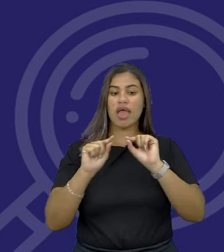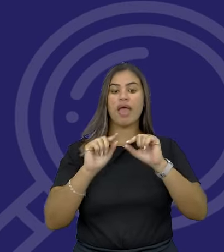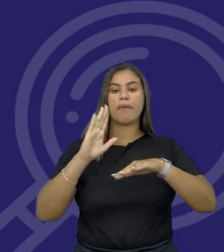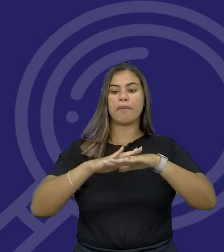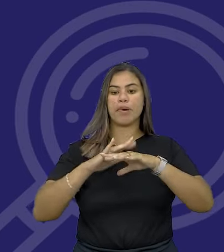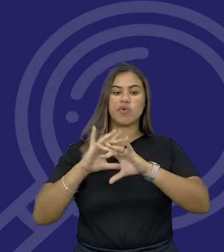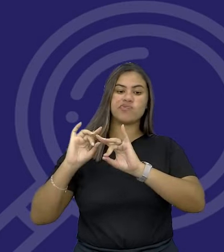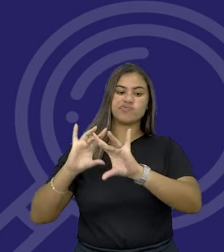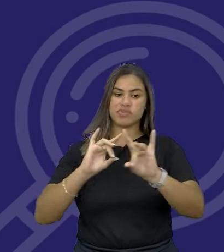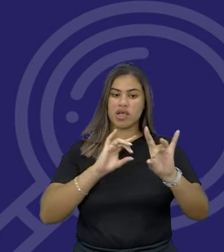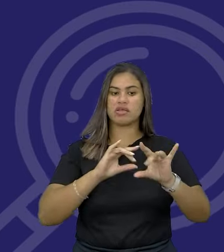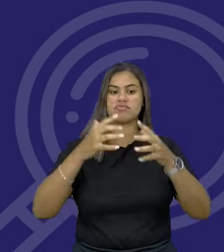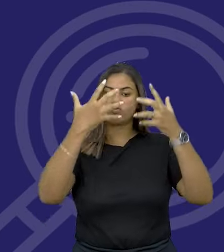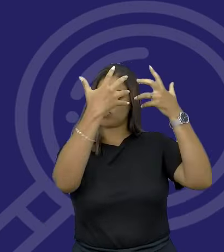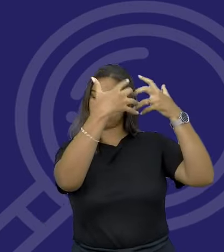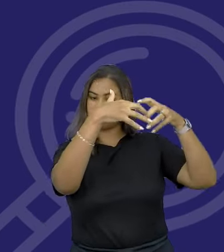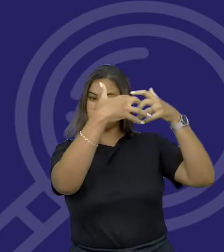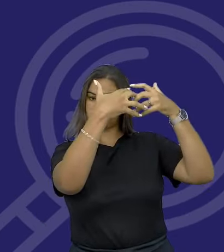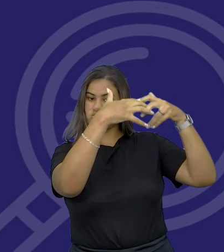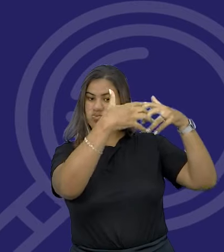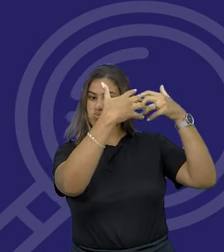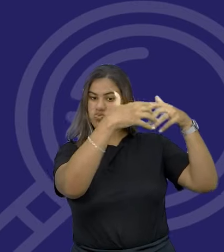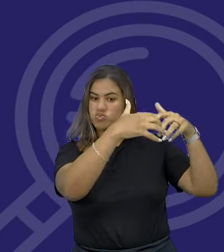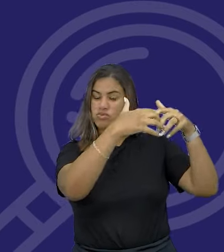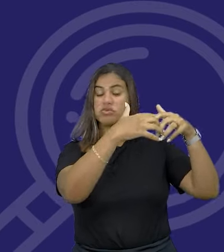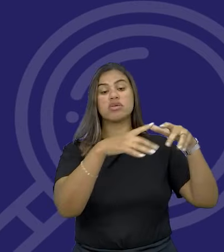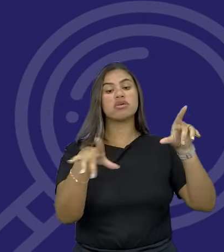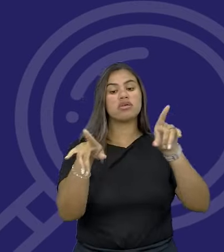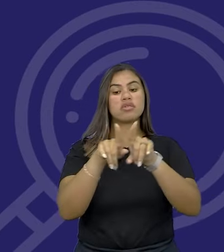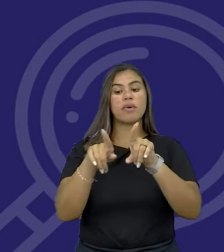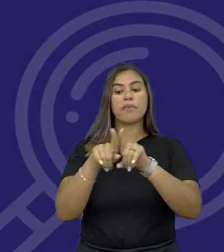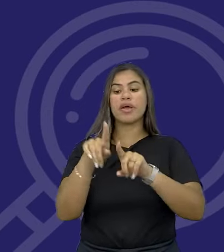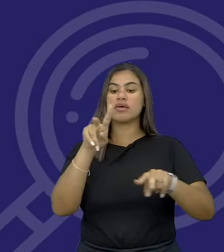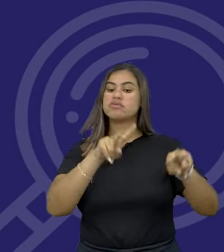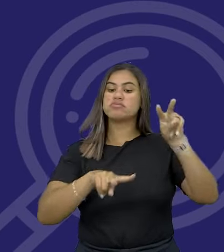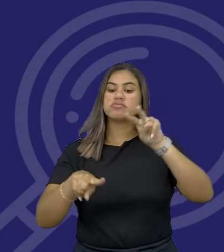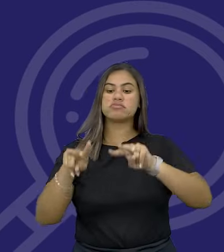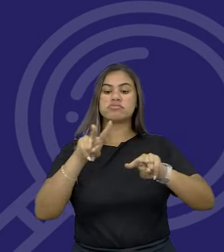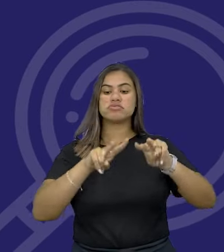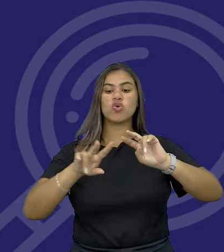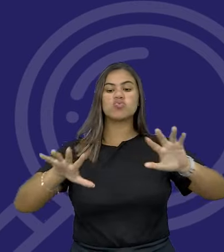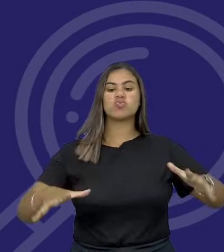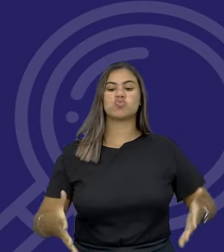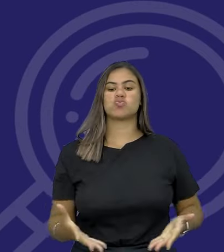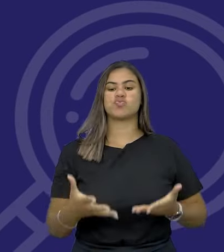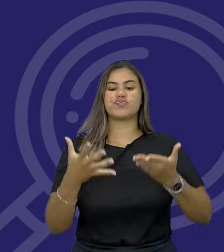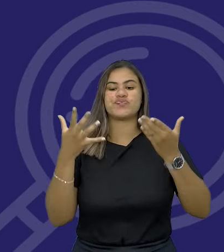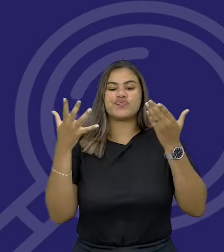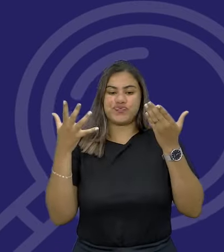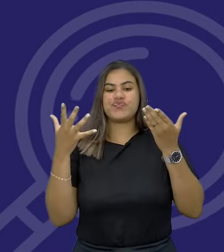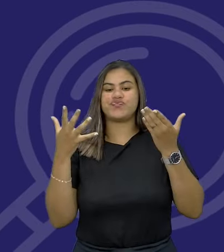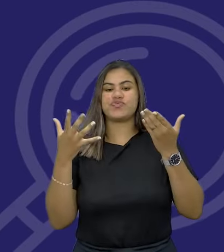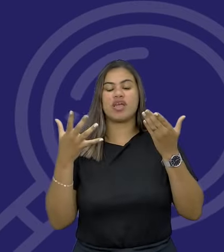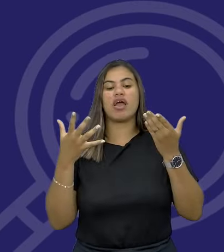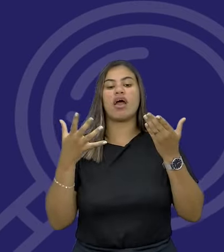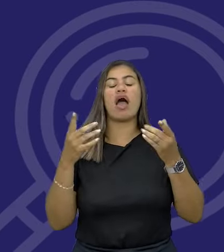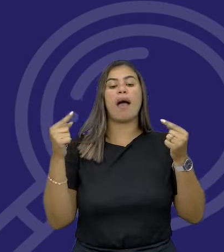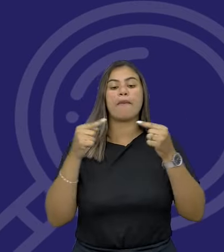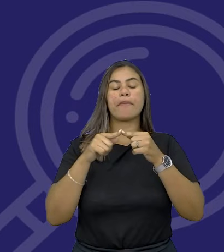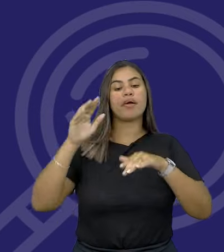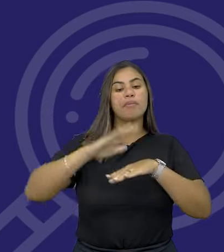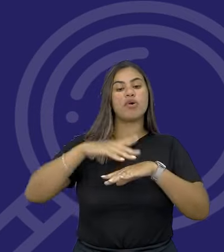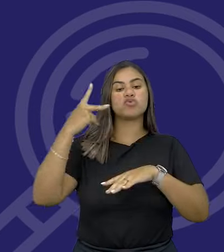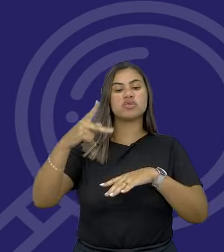e raciocínio. E a observação e o incentivo, né, cabem ao